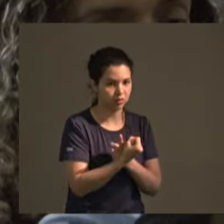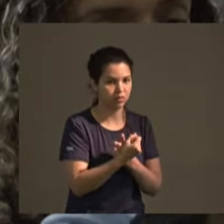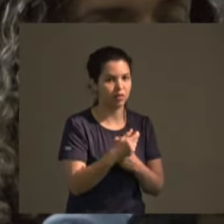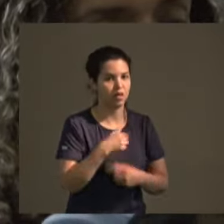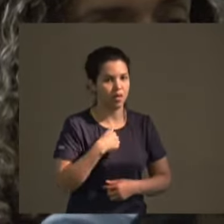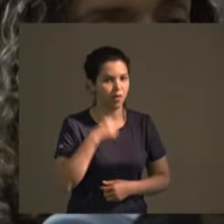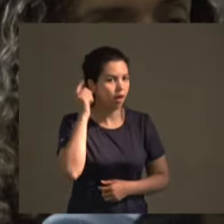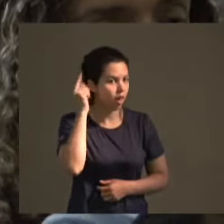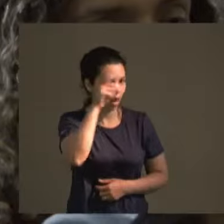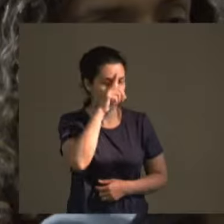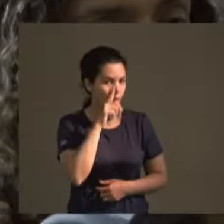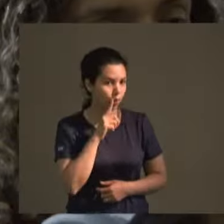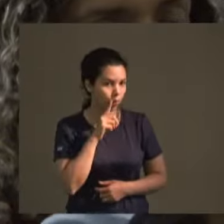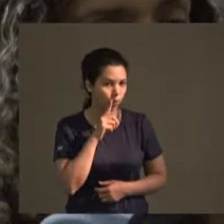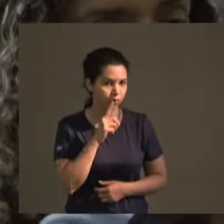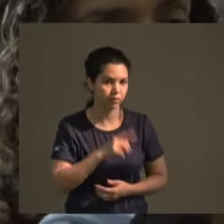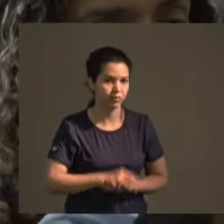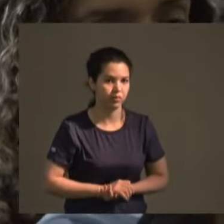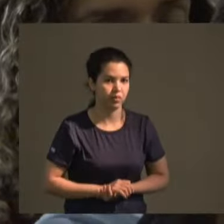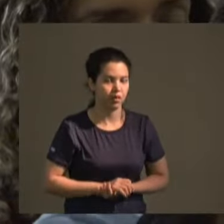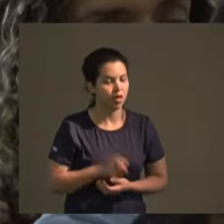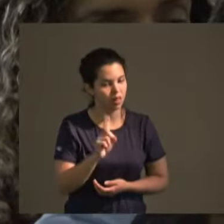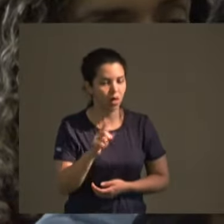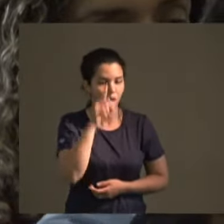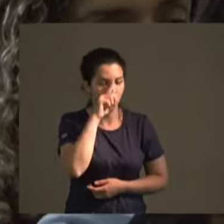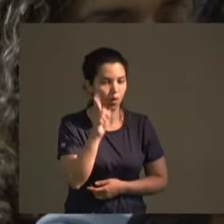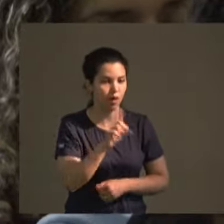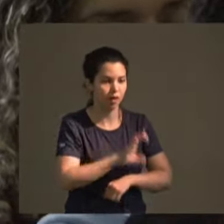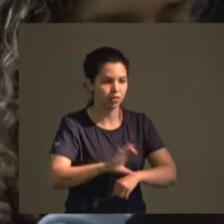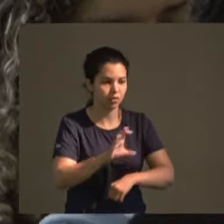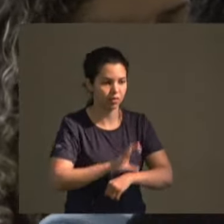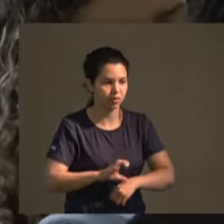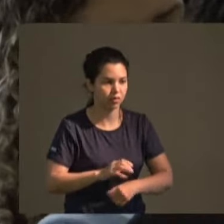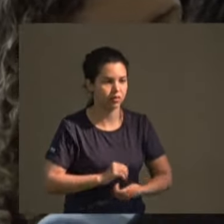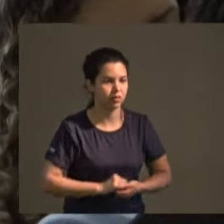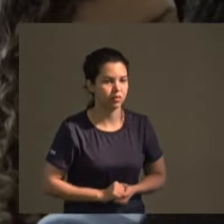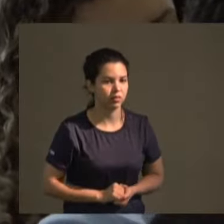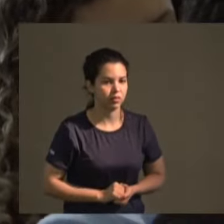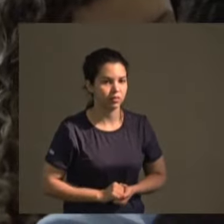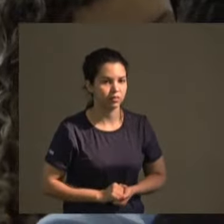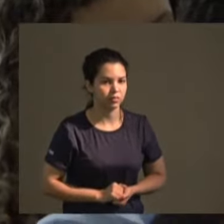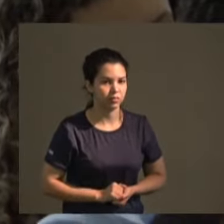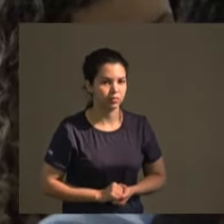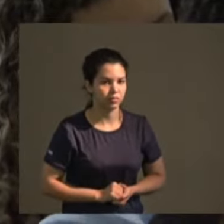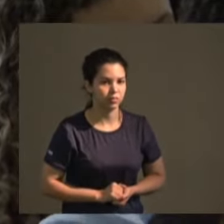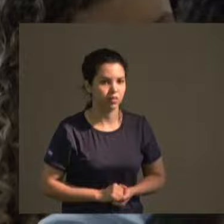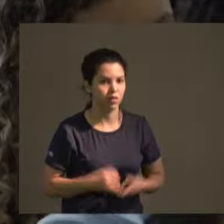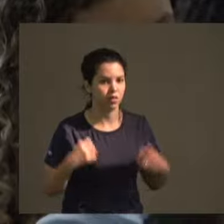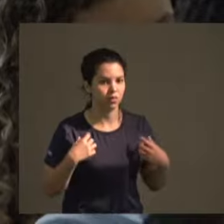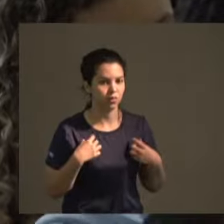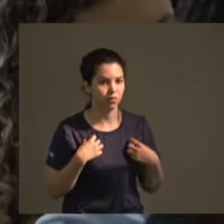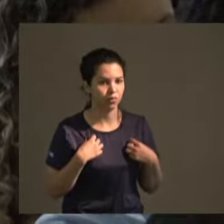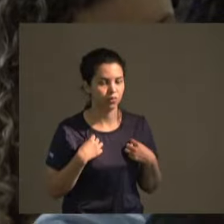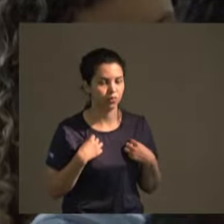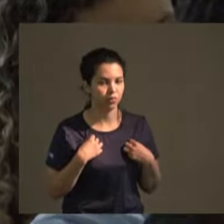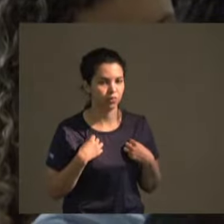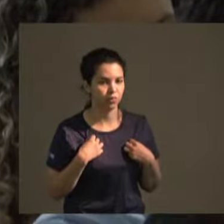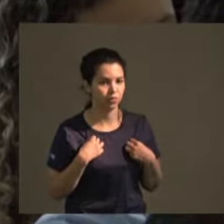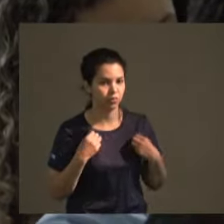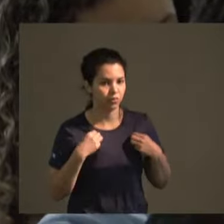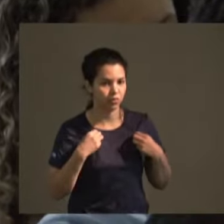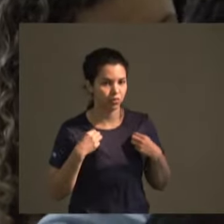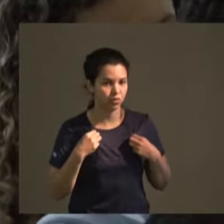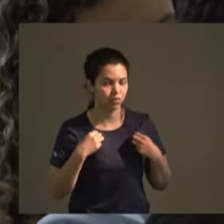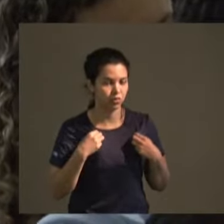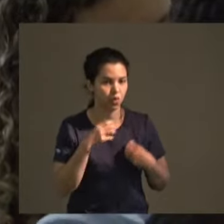loira, né? Não loira, não, castanha. Estou usando um vestido laranja.